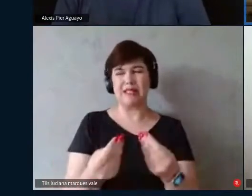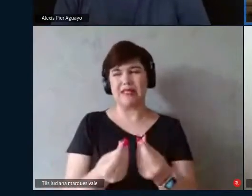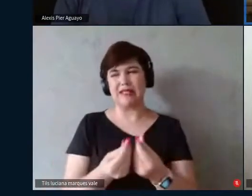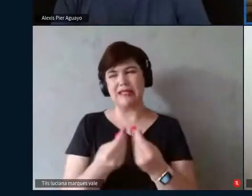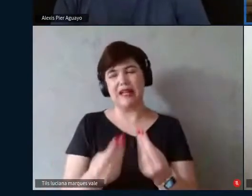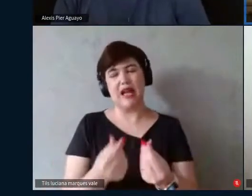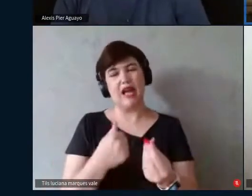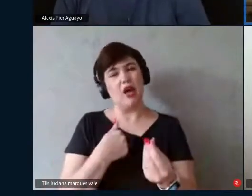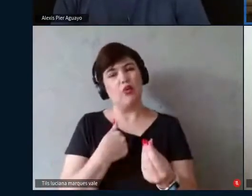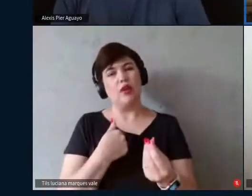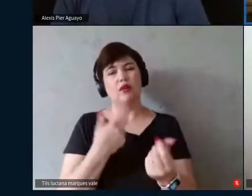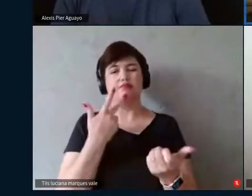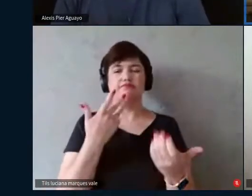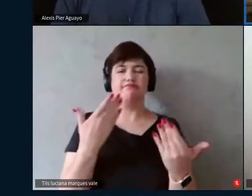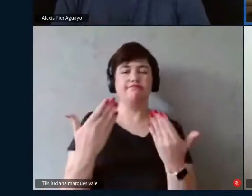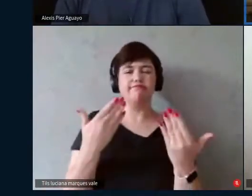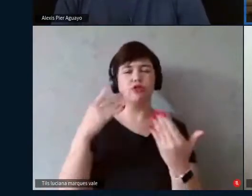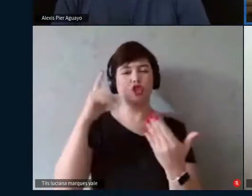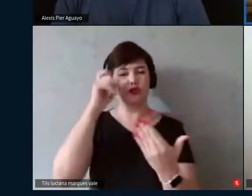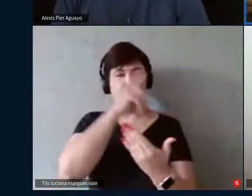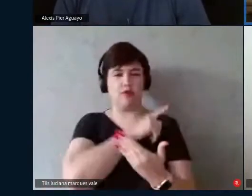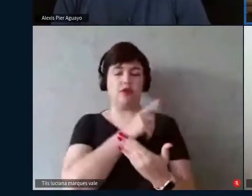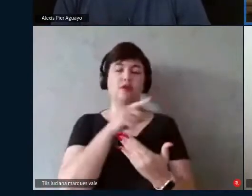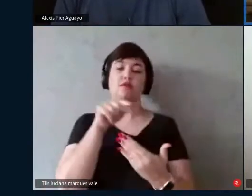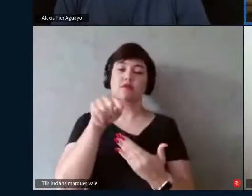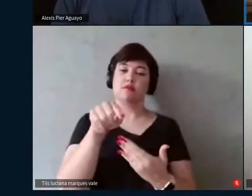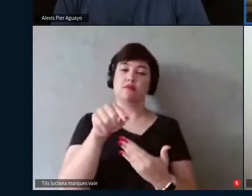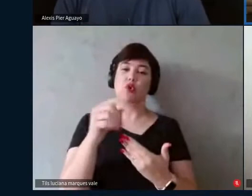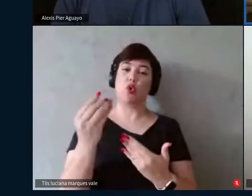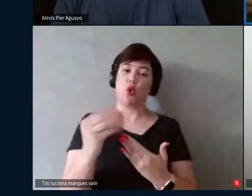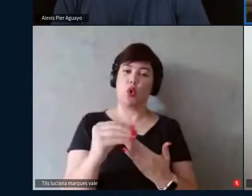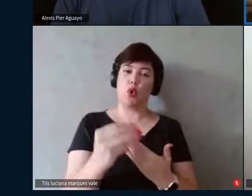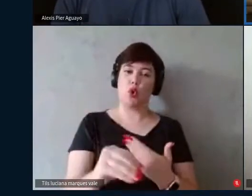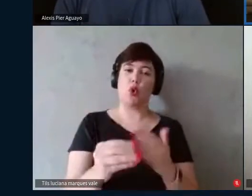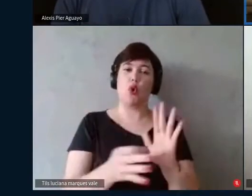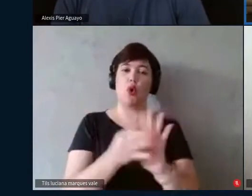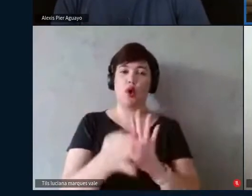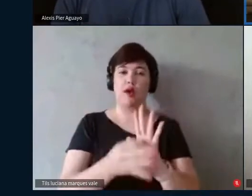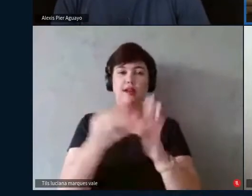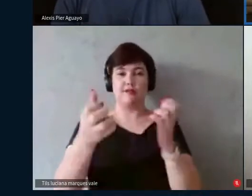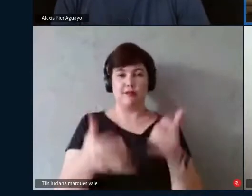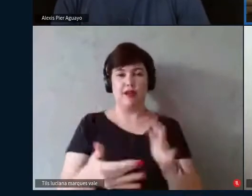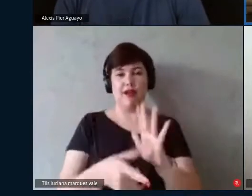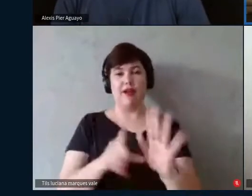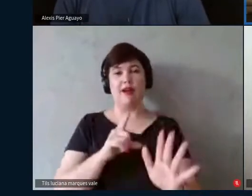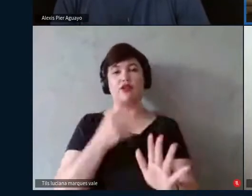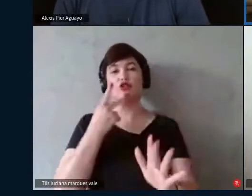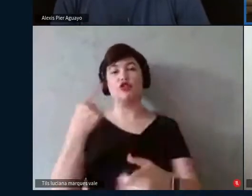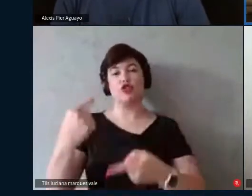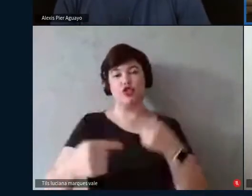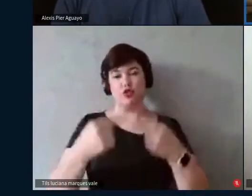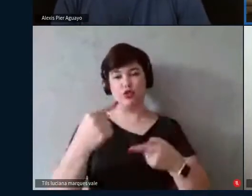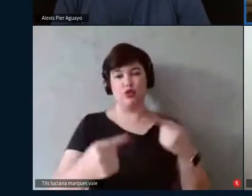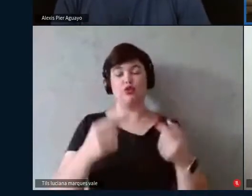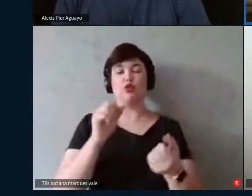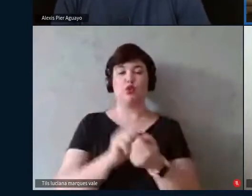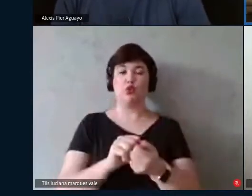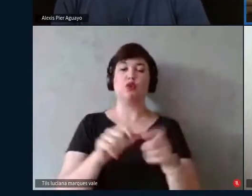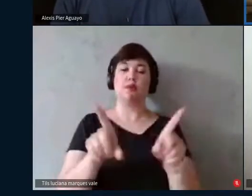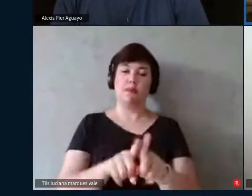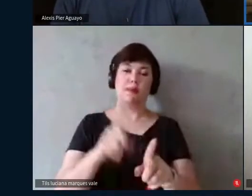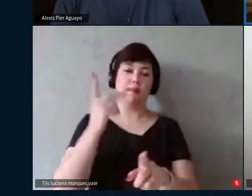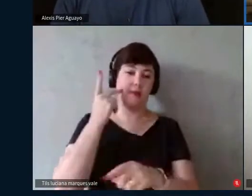muitas restrições mesmo, e acho que você colocou os argumentos que eu já tinha discutido, inclusive, com o Pierre,